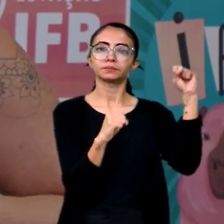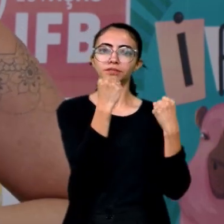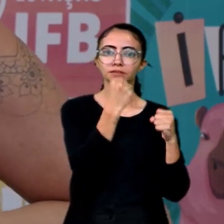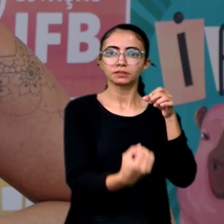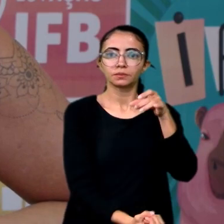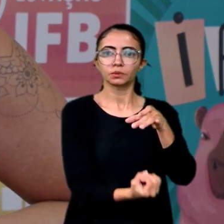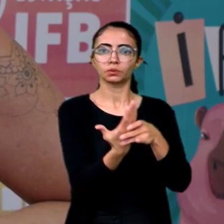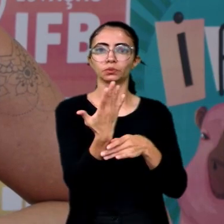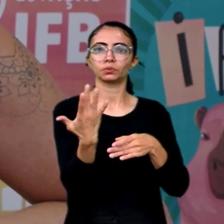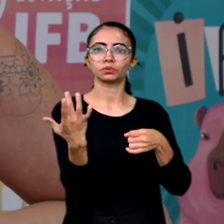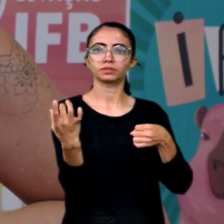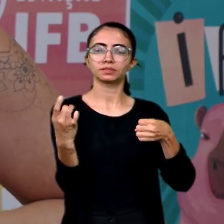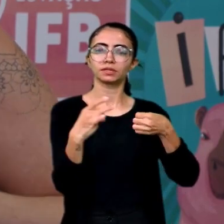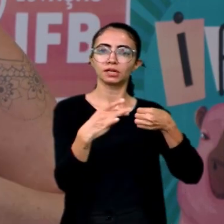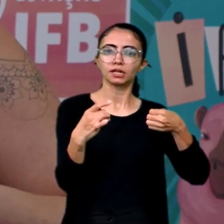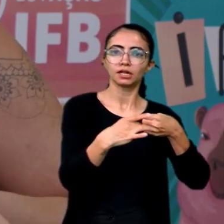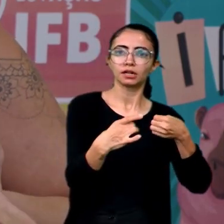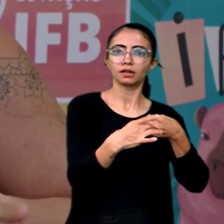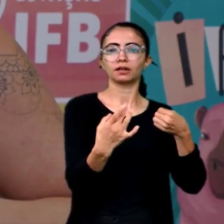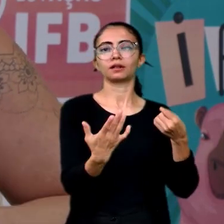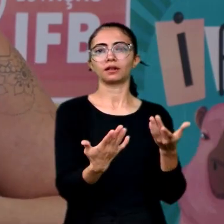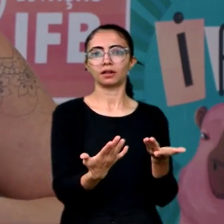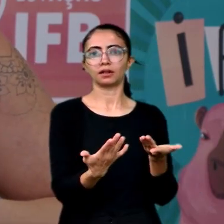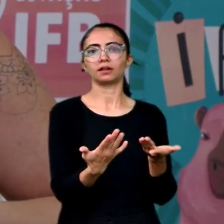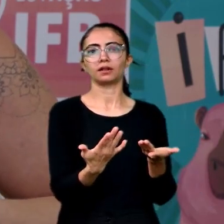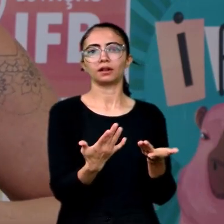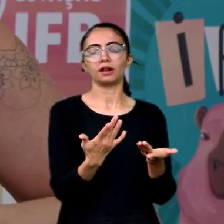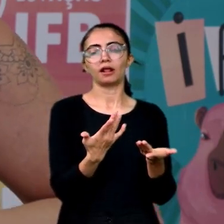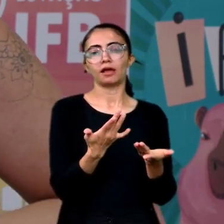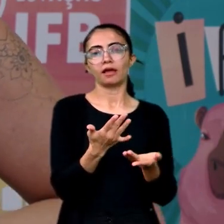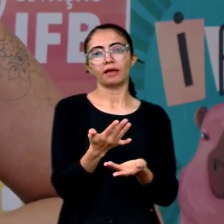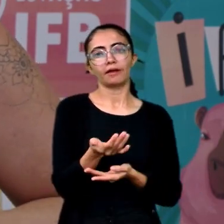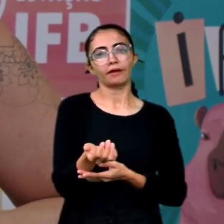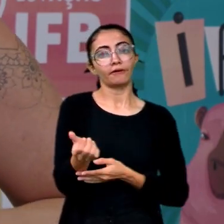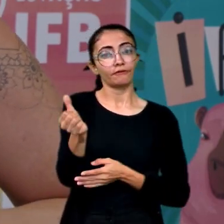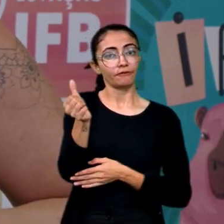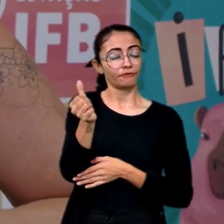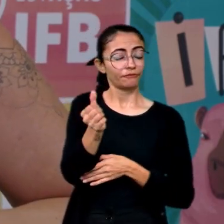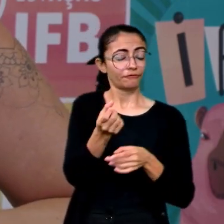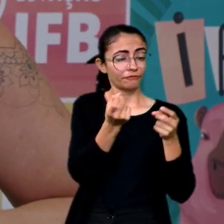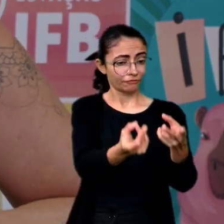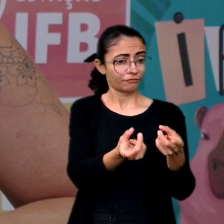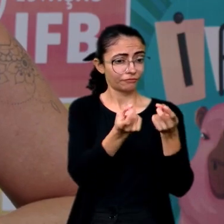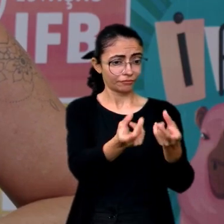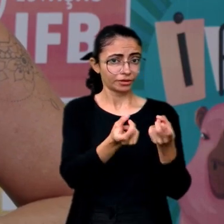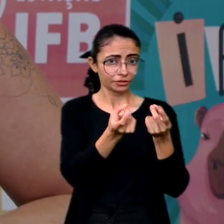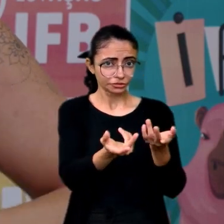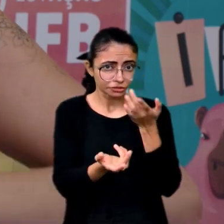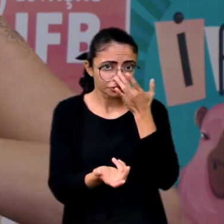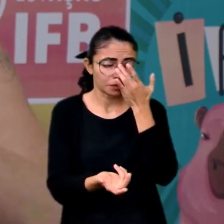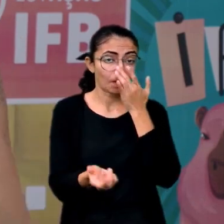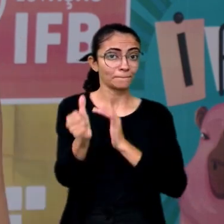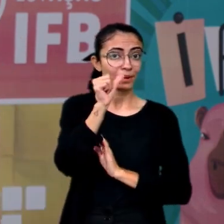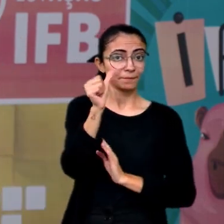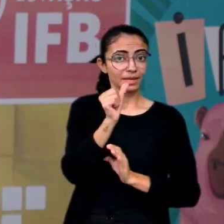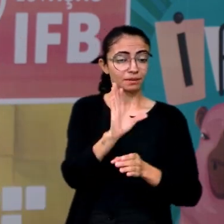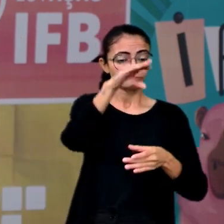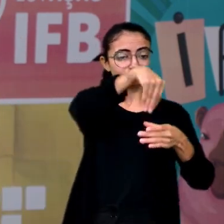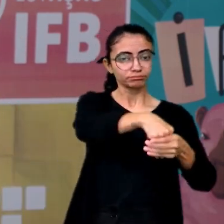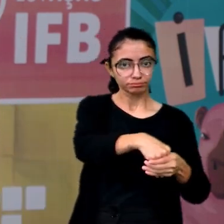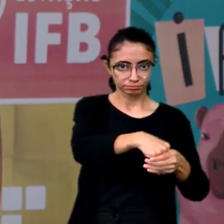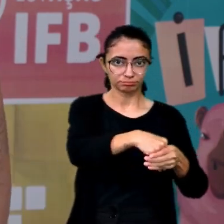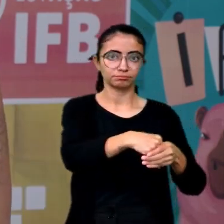vidro e vende essa bebida numa long neck e o consumidor vai